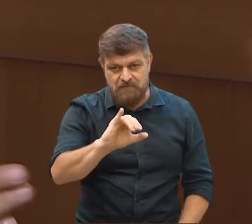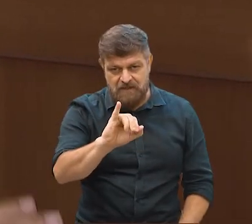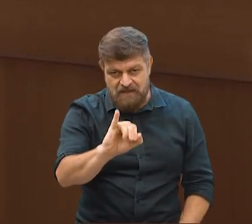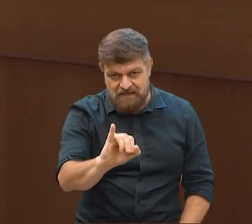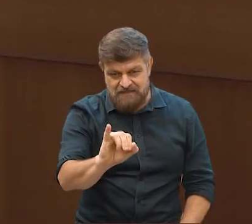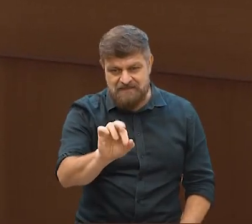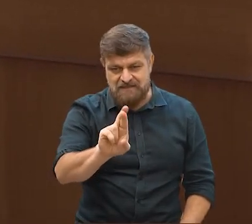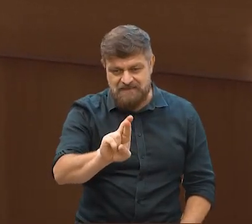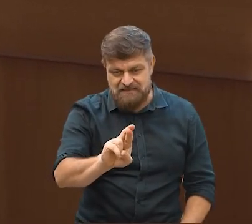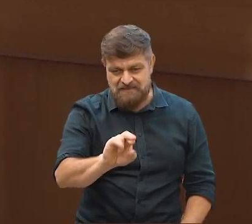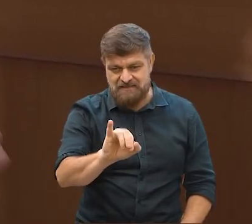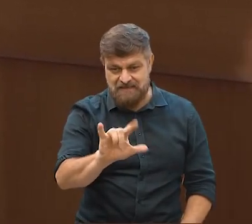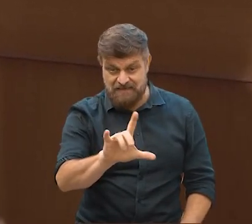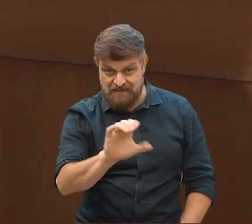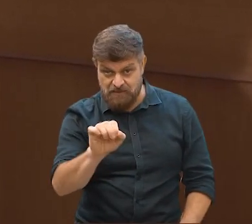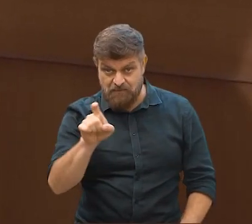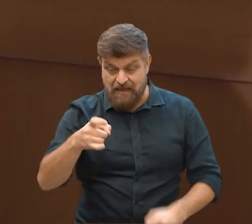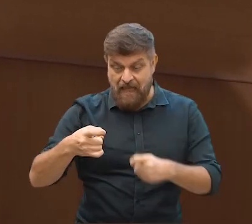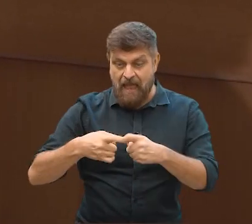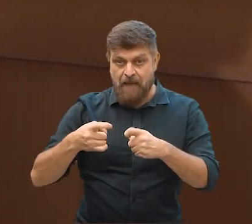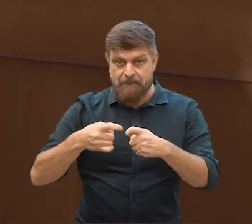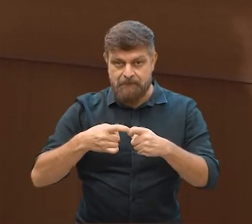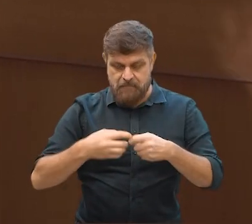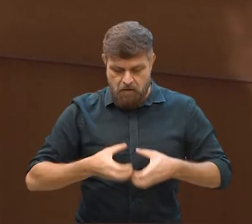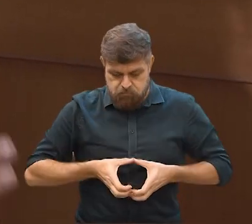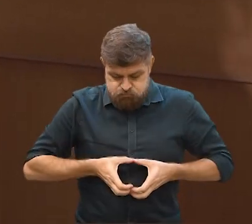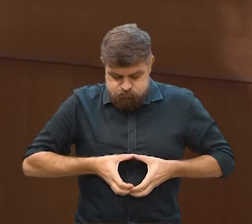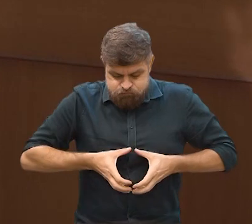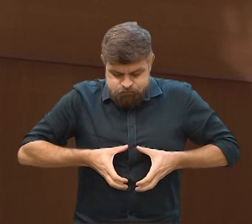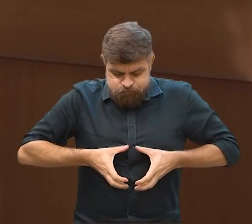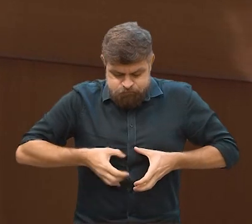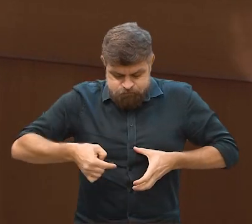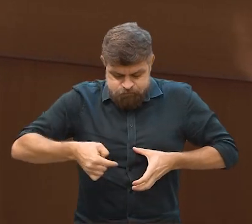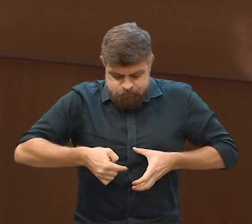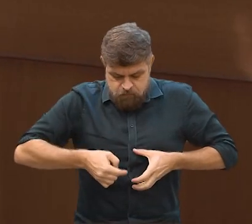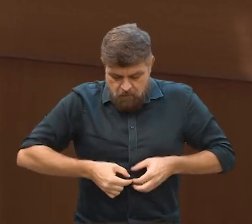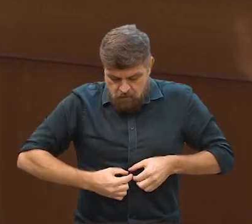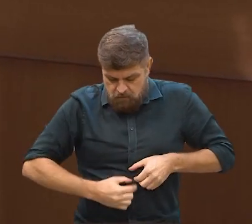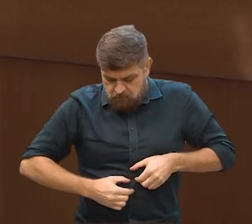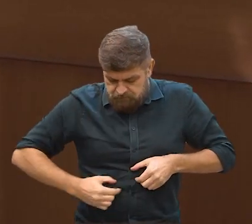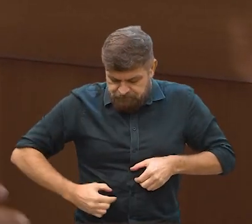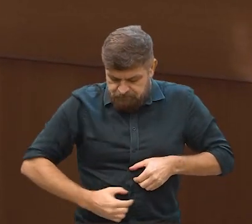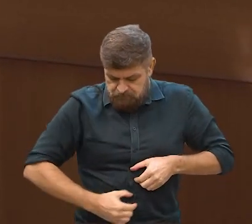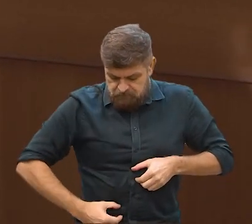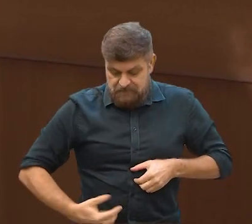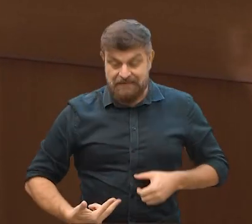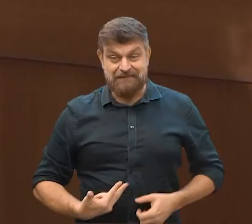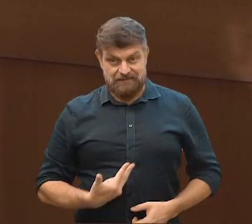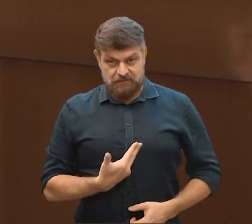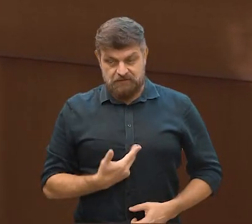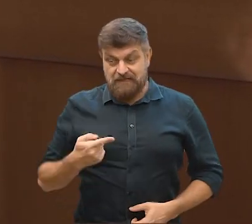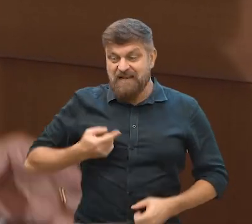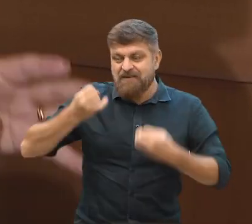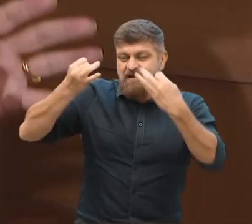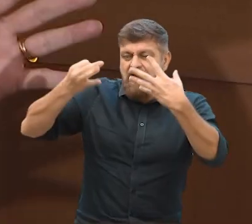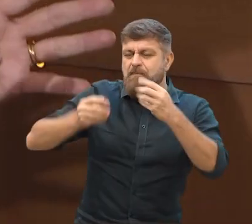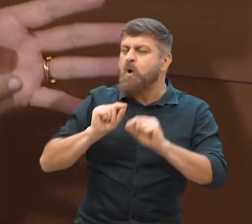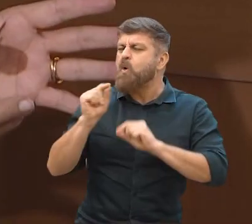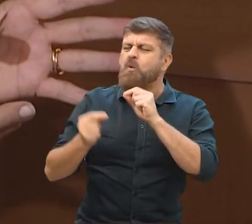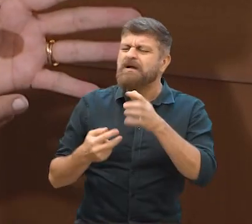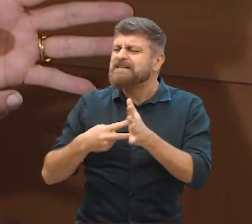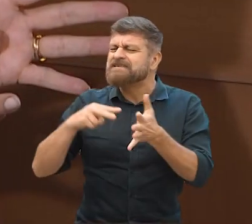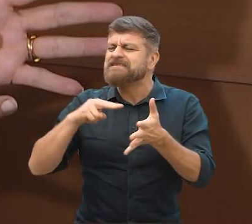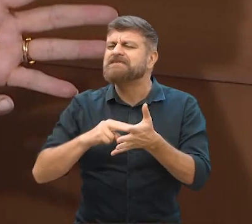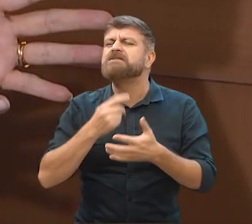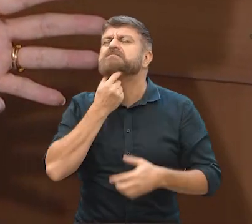Dr. Cirilo Muraro, que é livre docente em gastrocirurgia e vai nos explicar o que